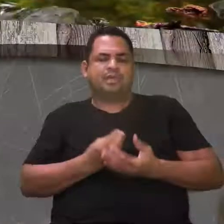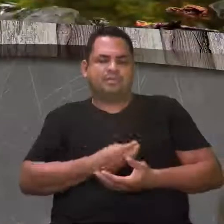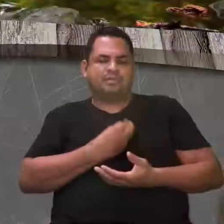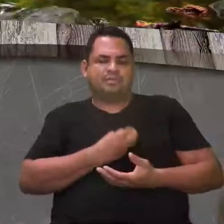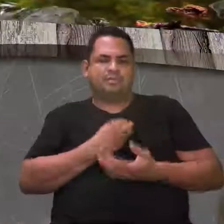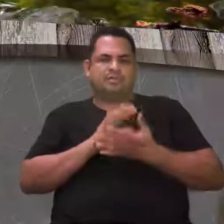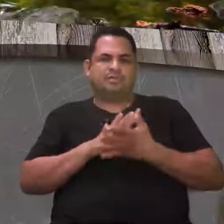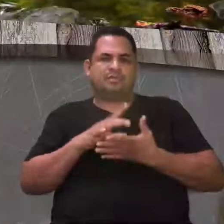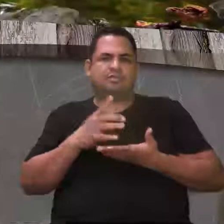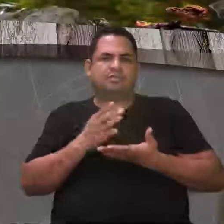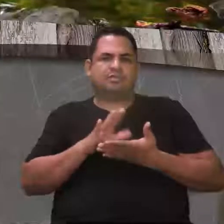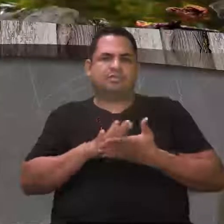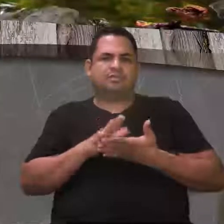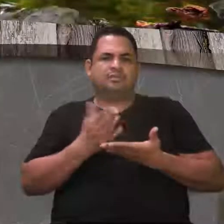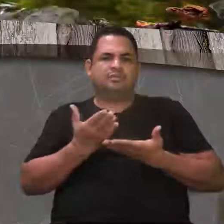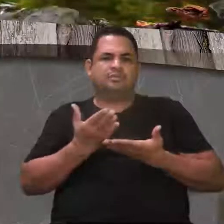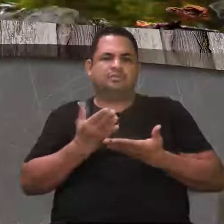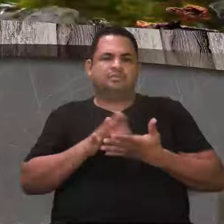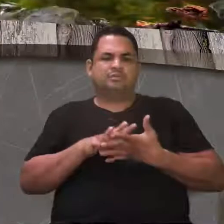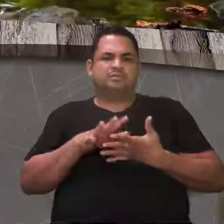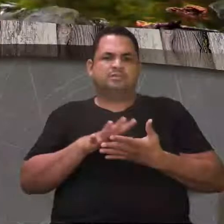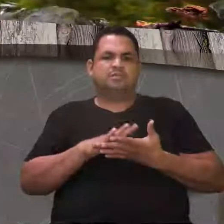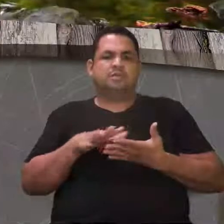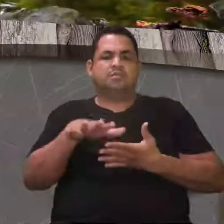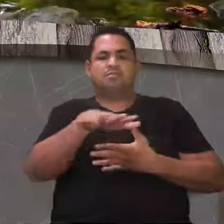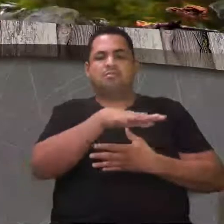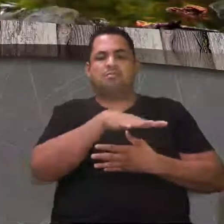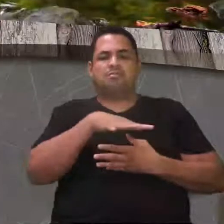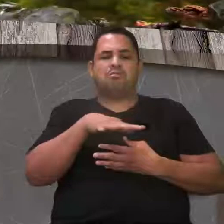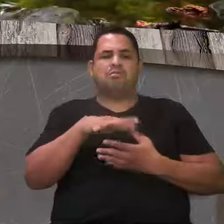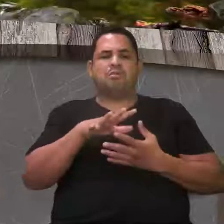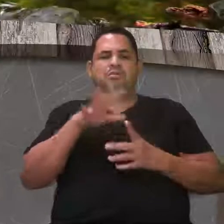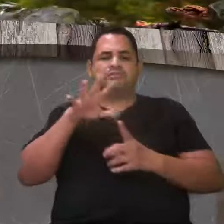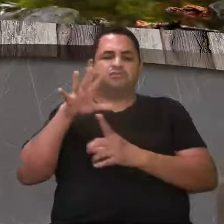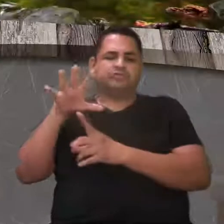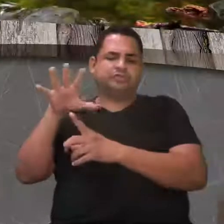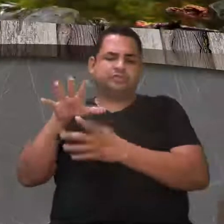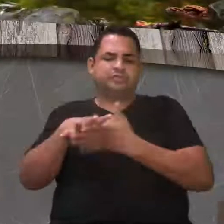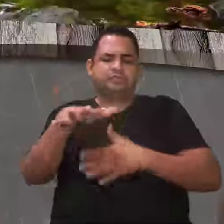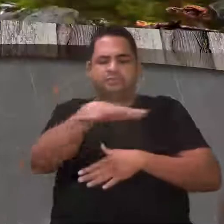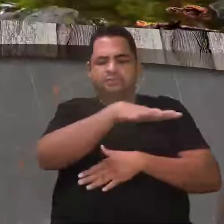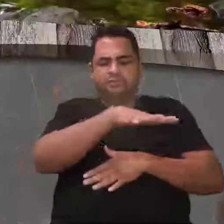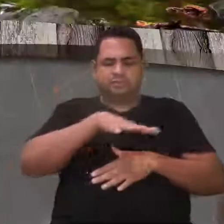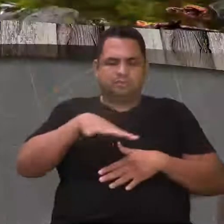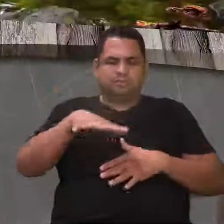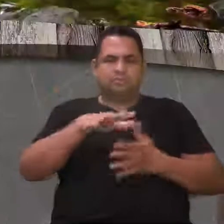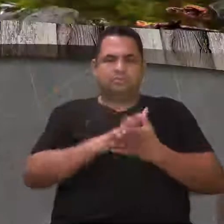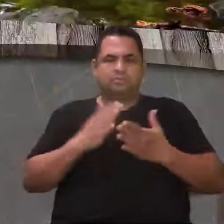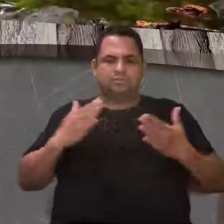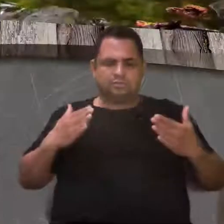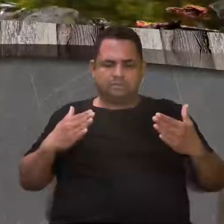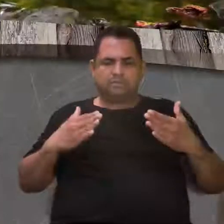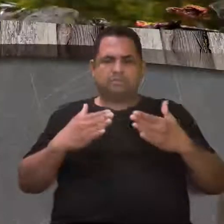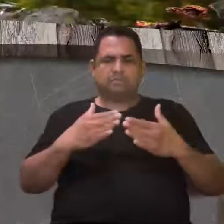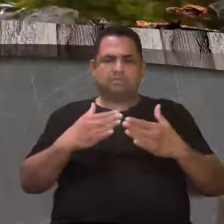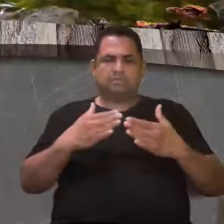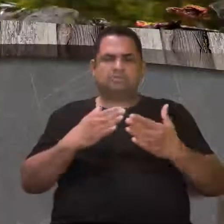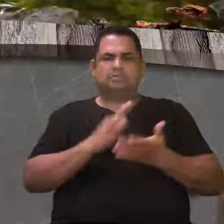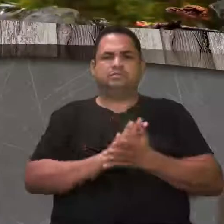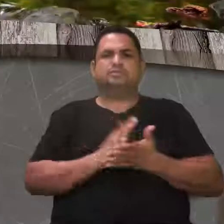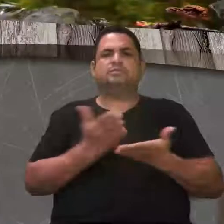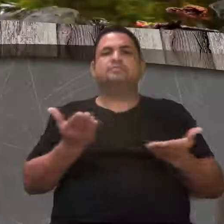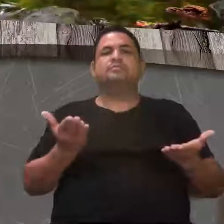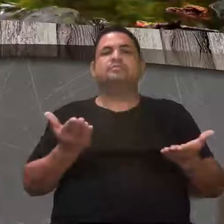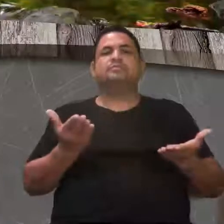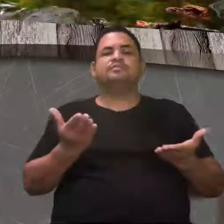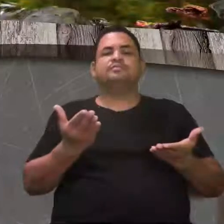a todas as intempéries, se eu posso dizer assim, desse ambiente. Por isso, há convergência. E